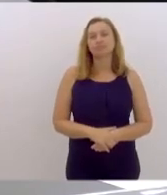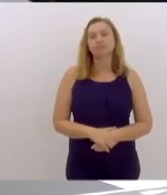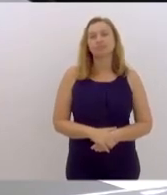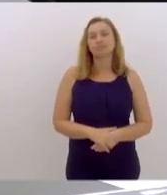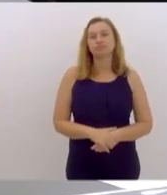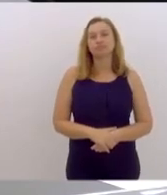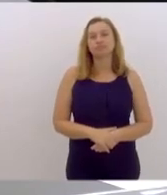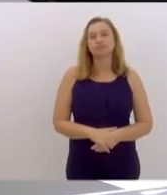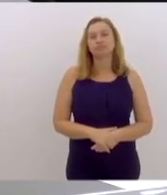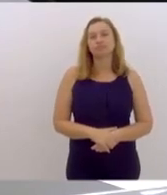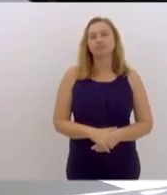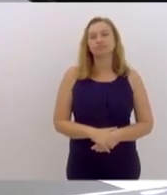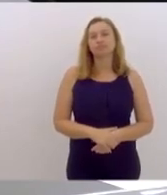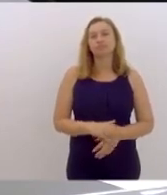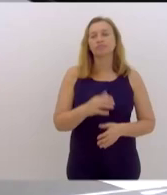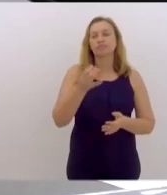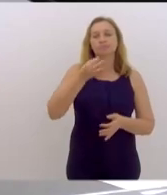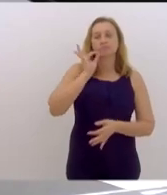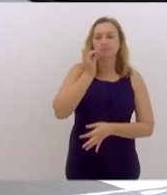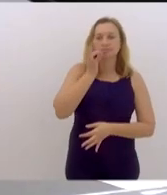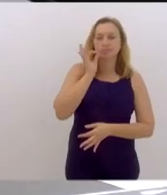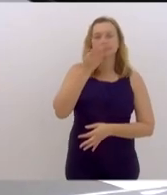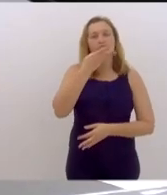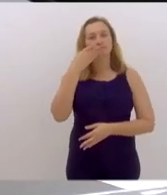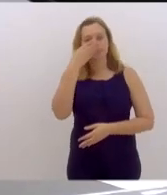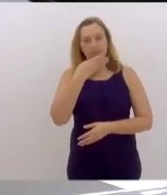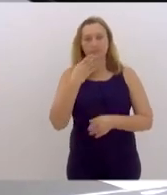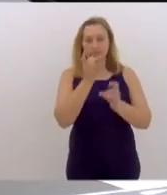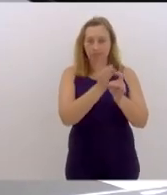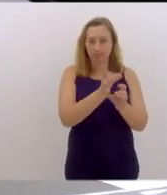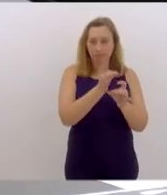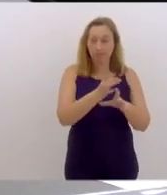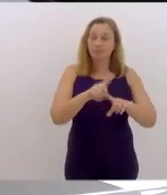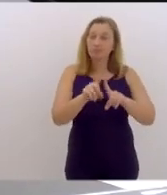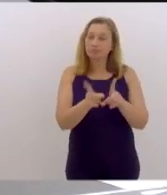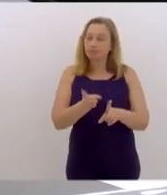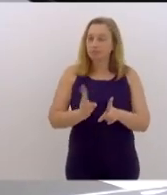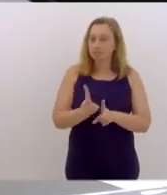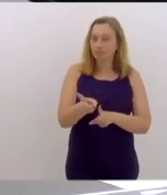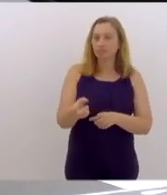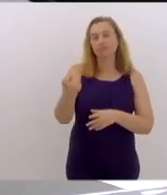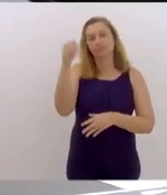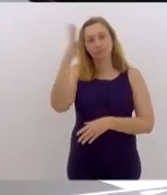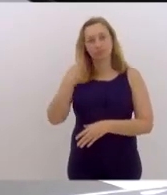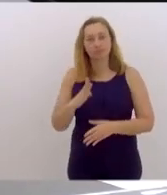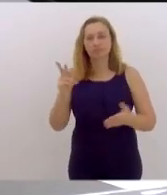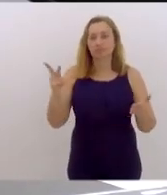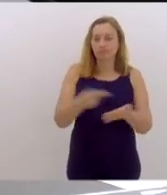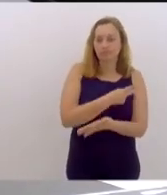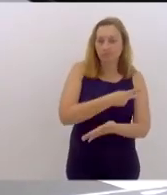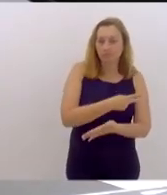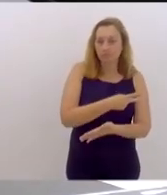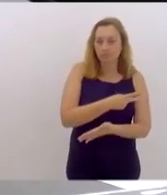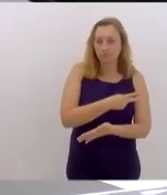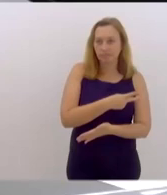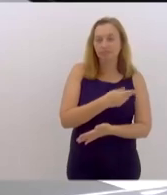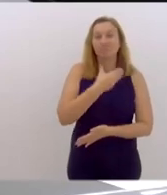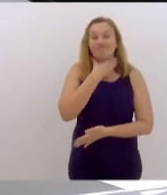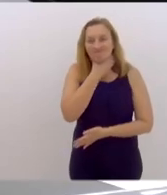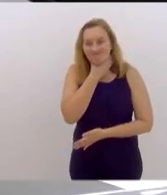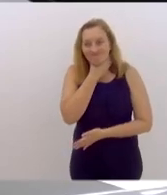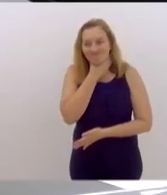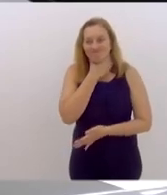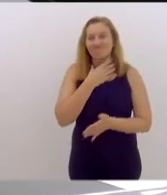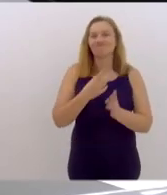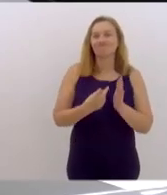tratava-se disco ao café o açúcar para exportar mas desde sempre no Brasil quando acontecia Acontece uma crise